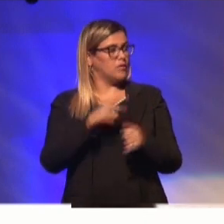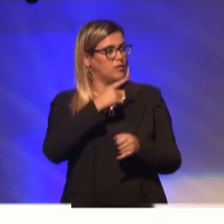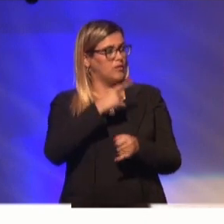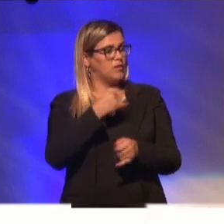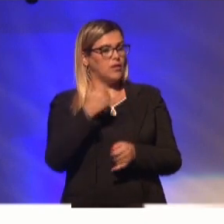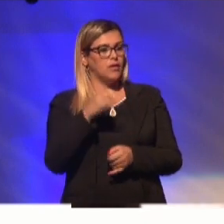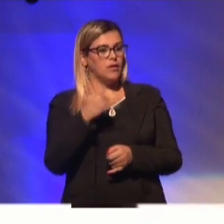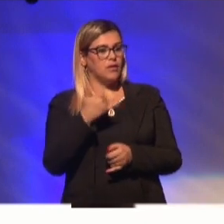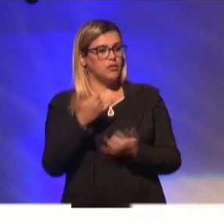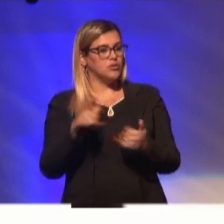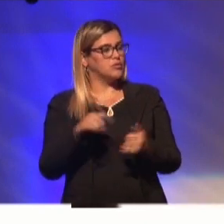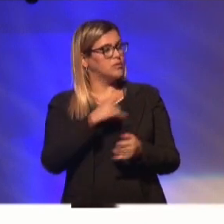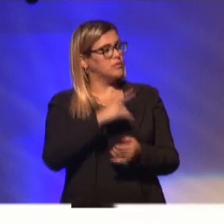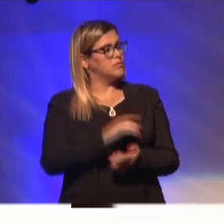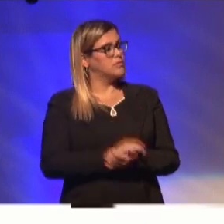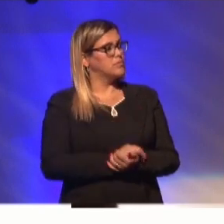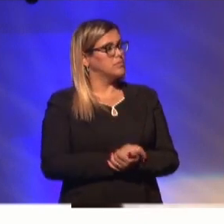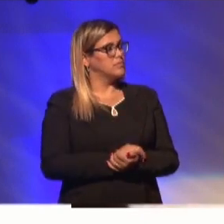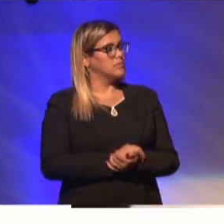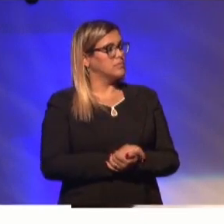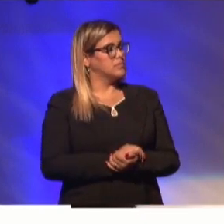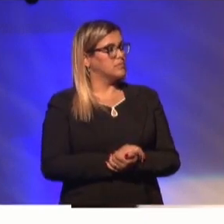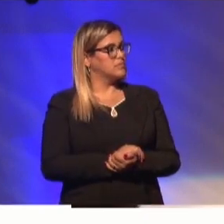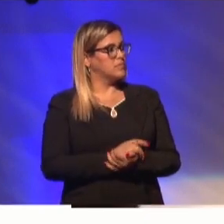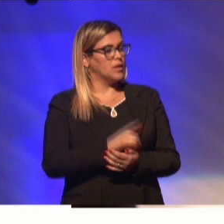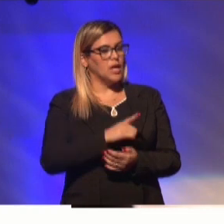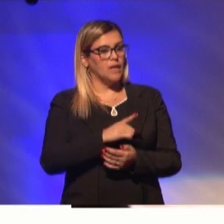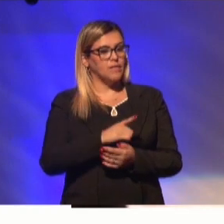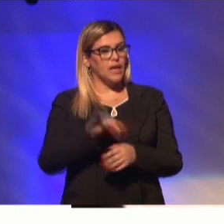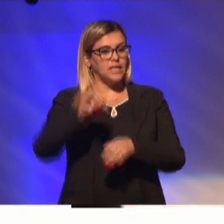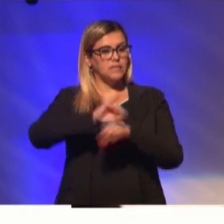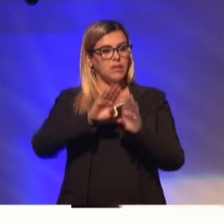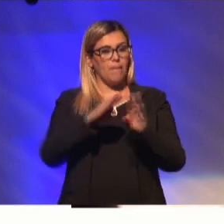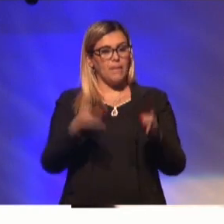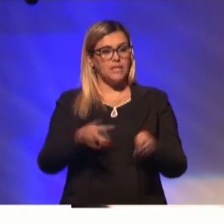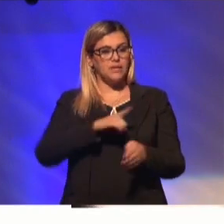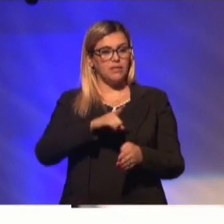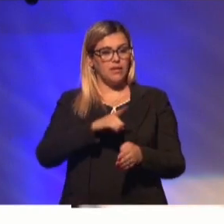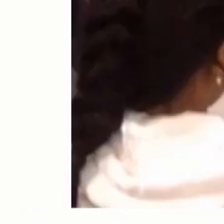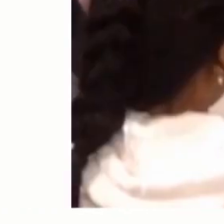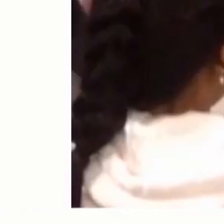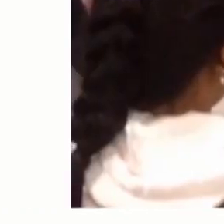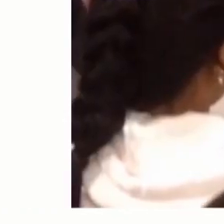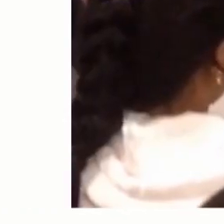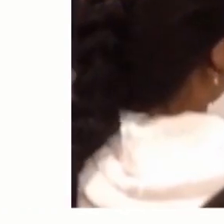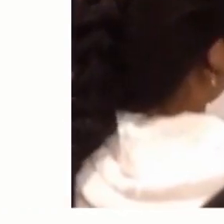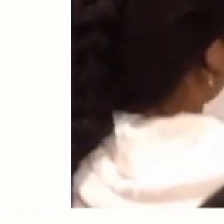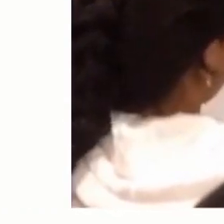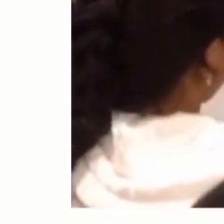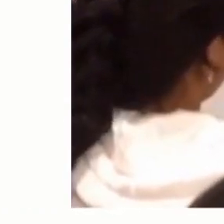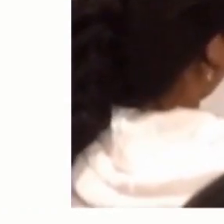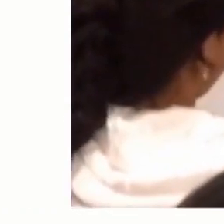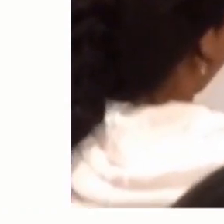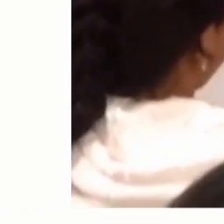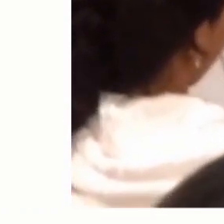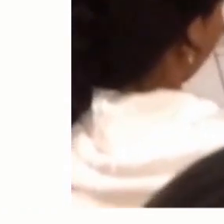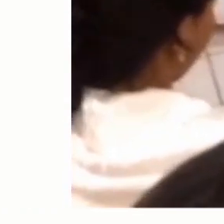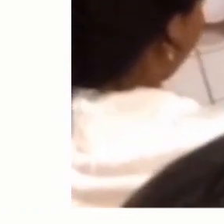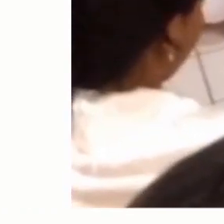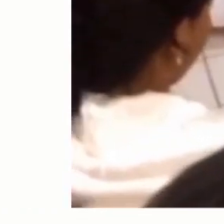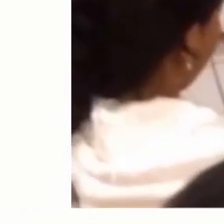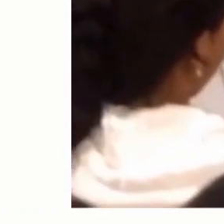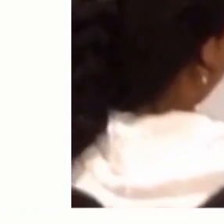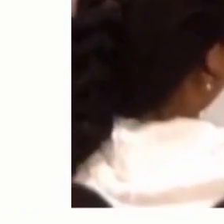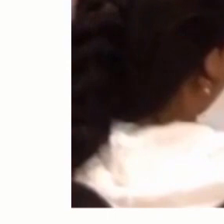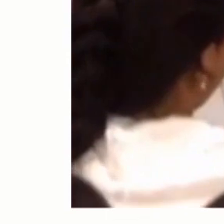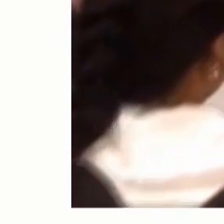Esse é o aparelho, ao fundo tem um aparelho em cima de uma mesa, tem uns aparelhos que são grandes, mas aqui lá é só um console, na verdade o